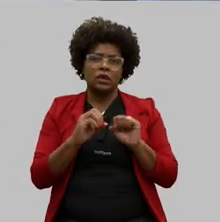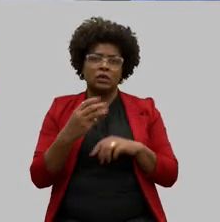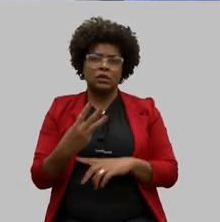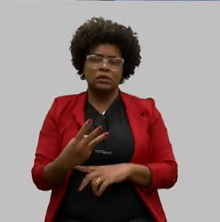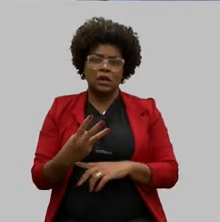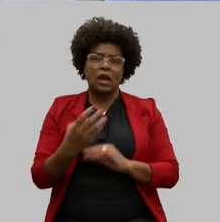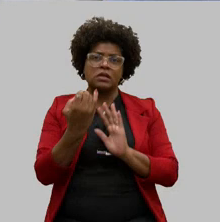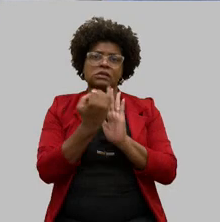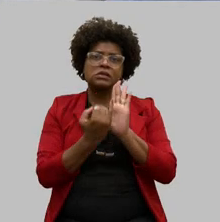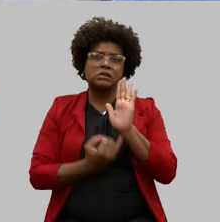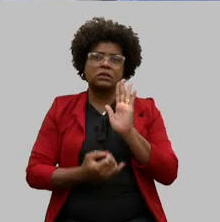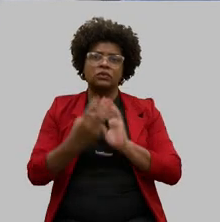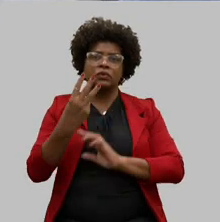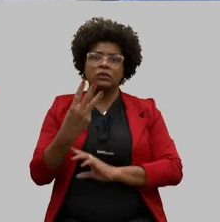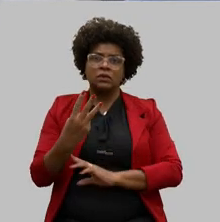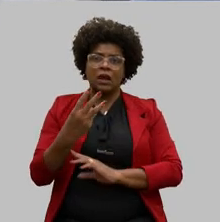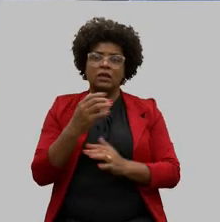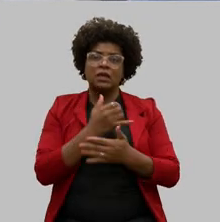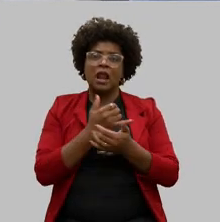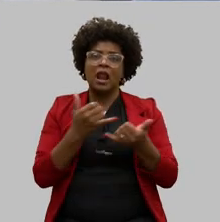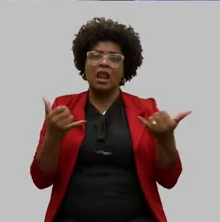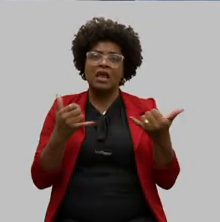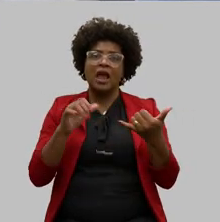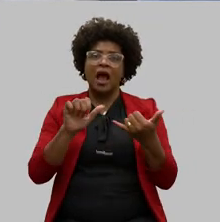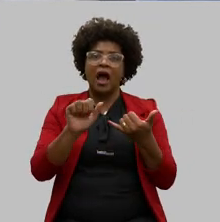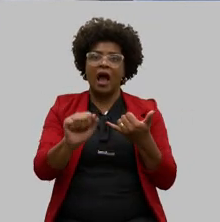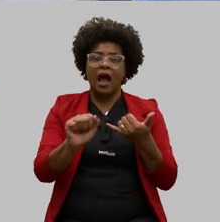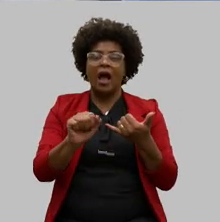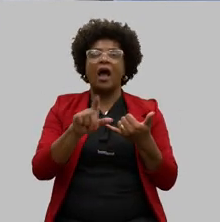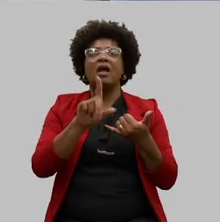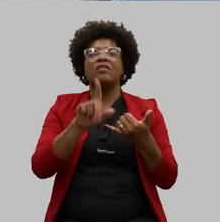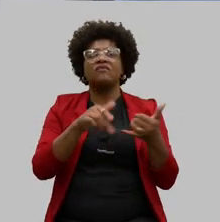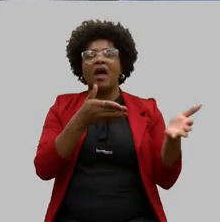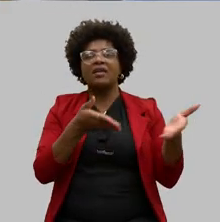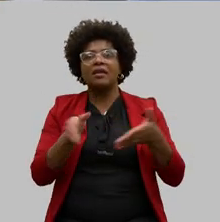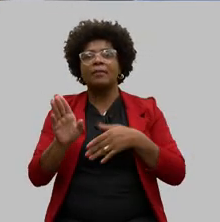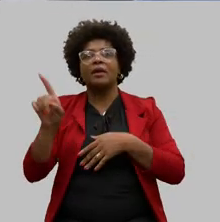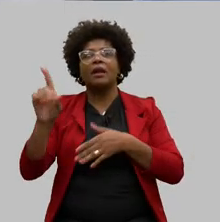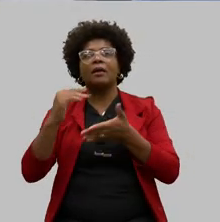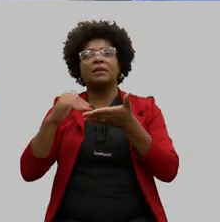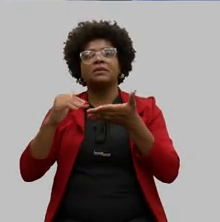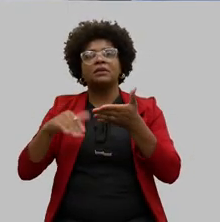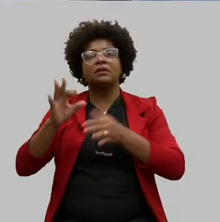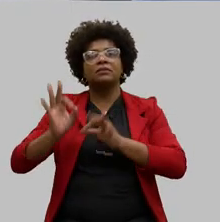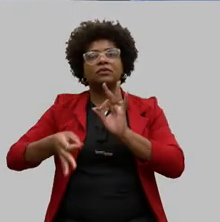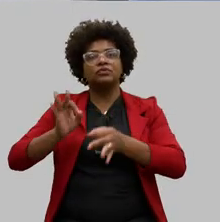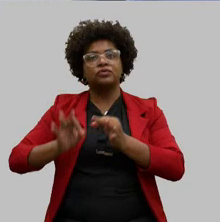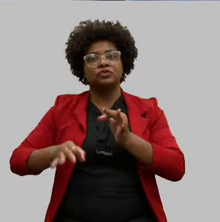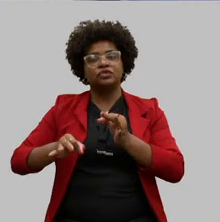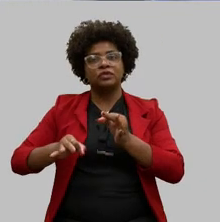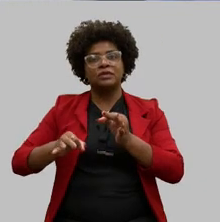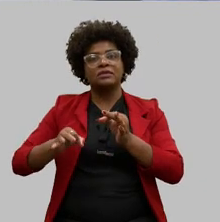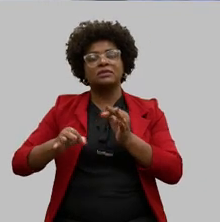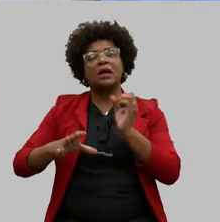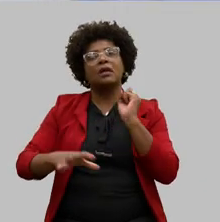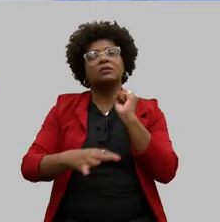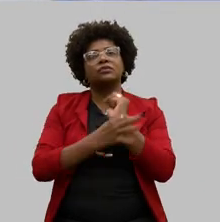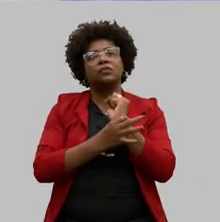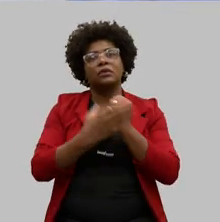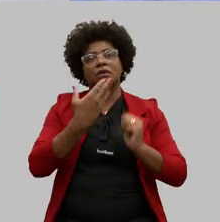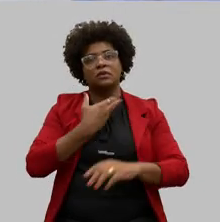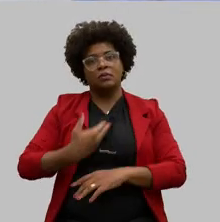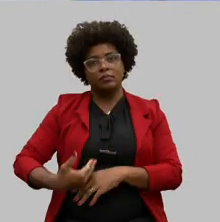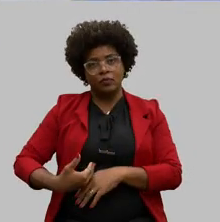a linha a do Regimento Interno seja encaminhada a Secretaria de Estado de justiça e segurança pública sejusp e a Polícia Civil de estado de Minas Gerais